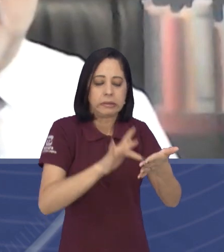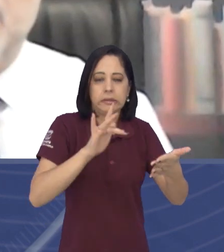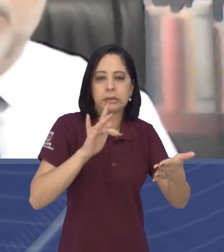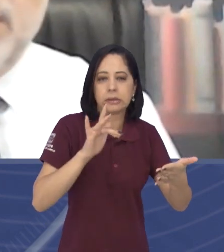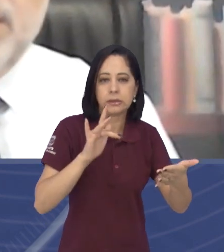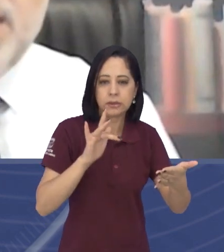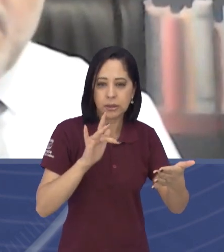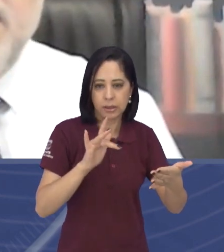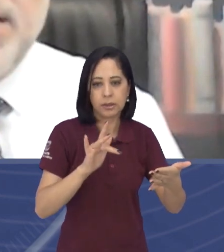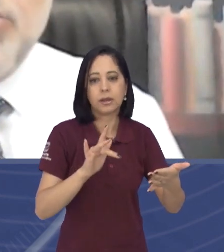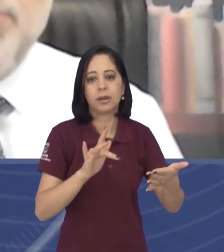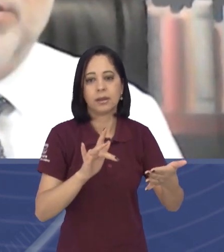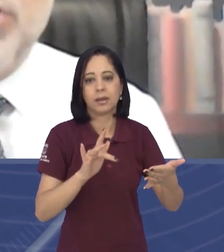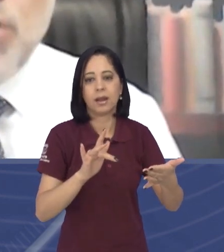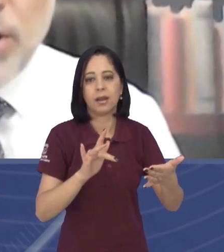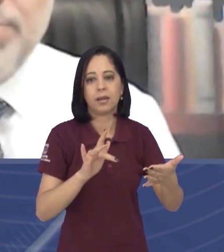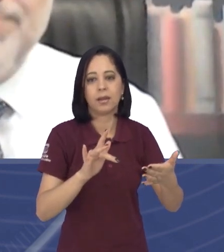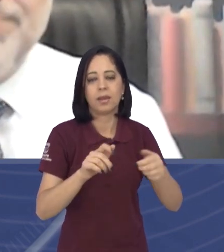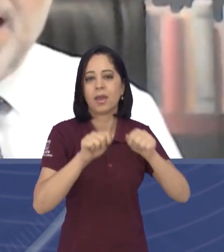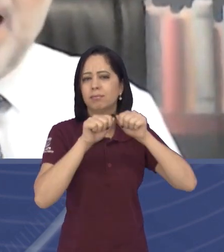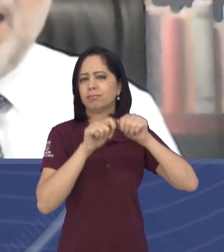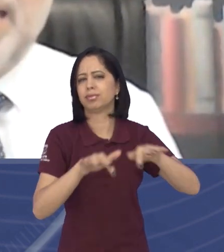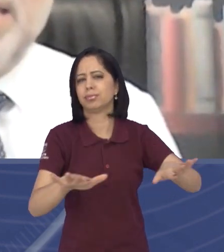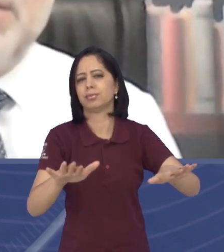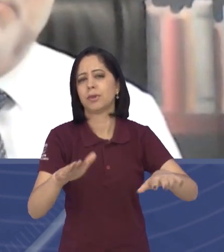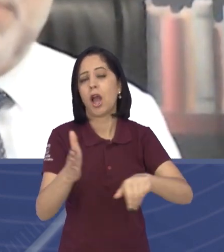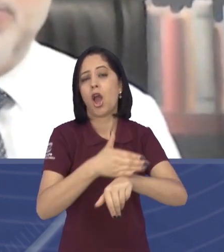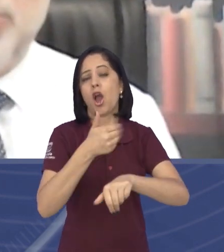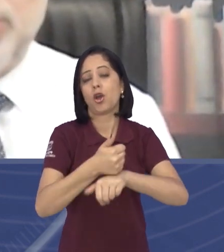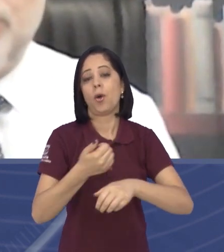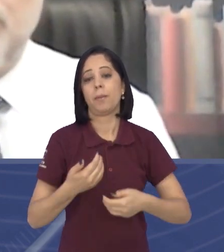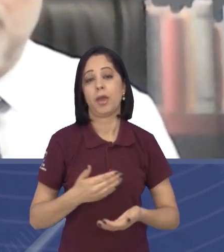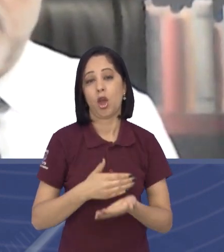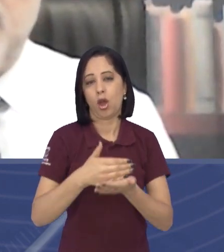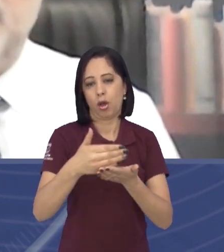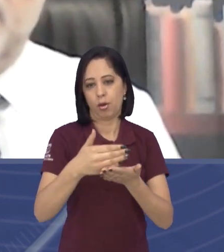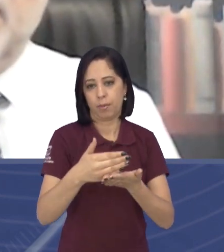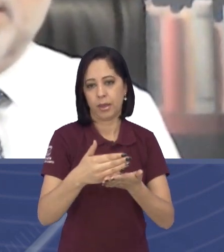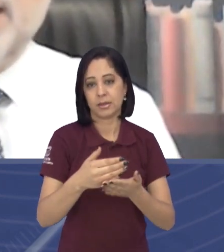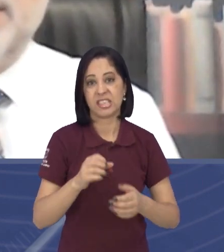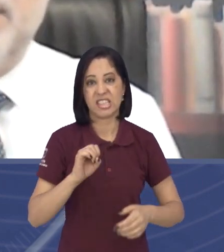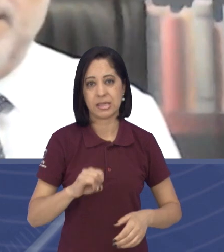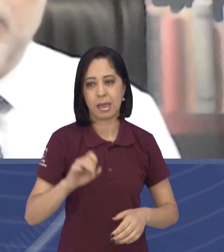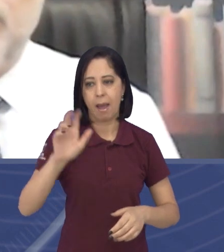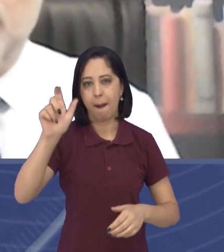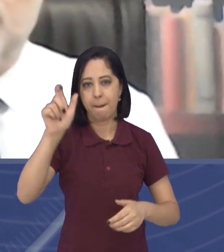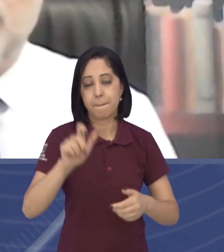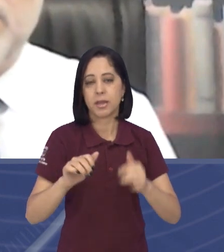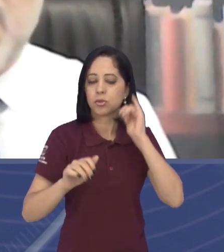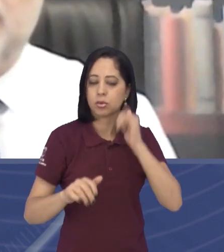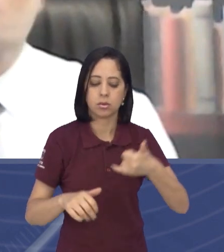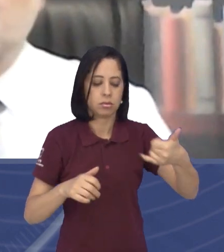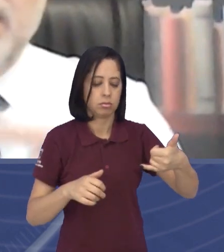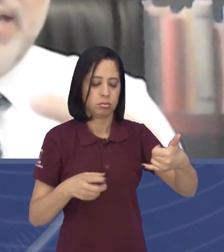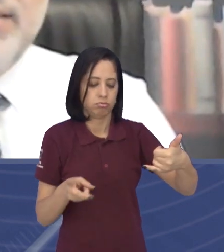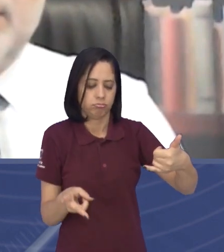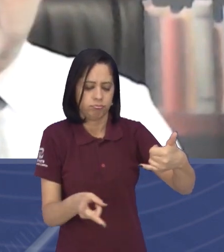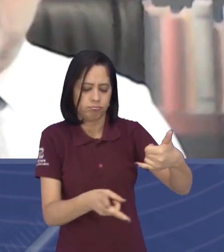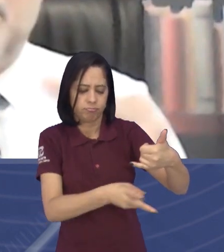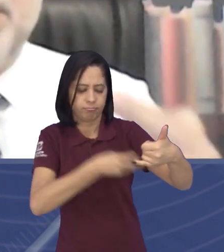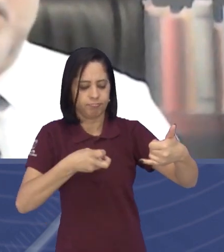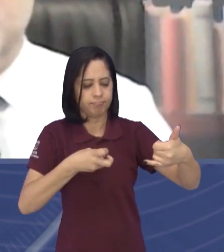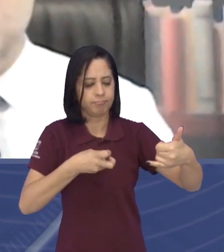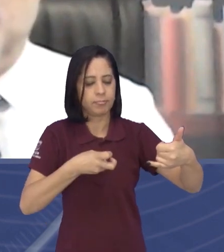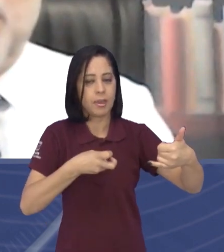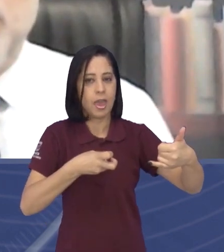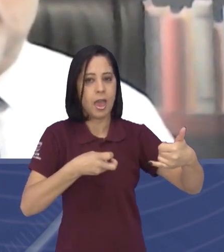menos cuidado, e é aí que começa o golpe. Alguém que invade o nosso celular, tem acesso aos nossos contactos, e